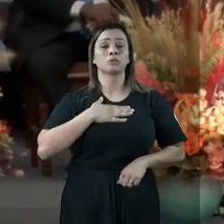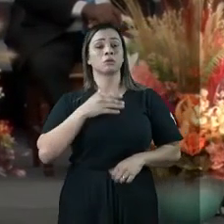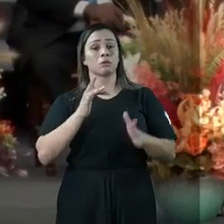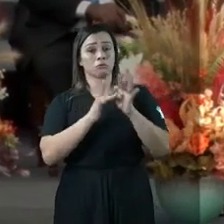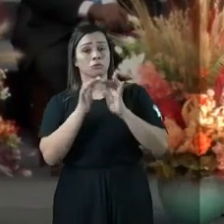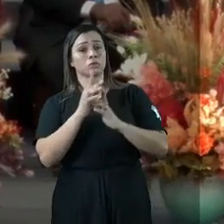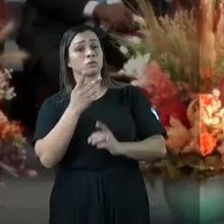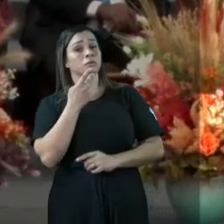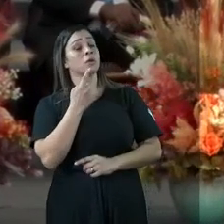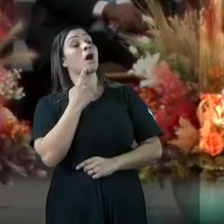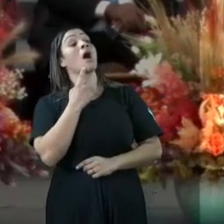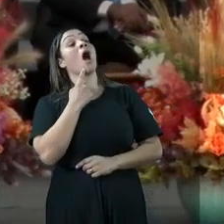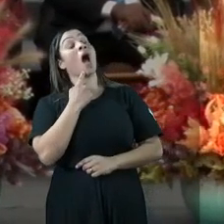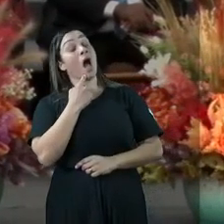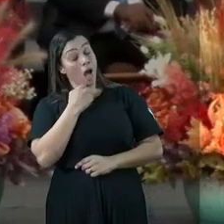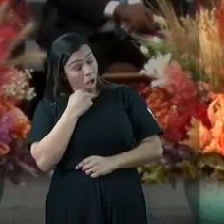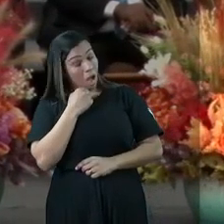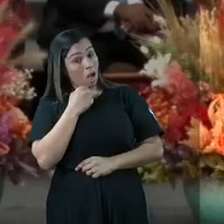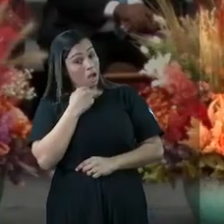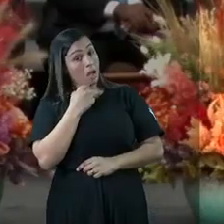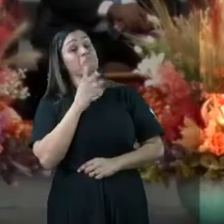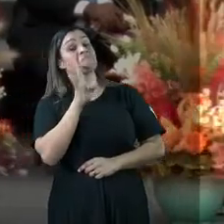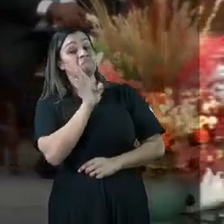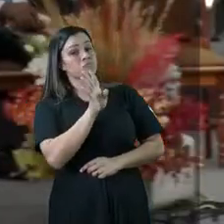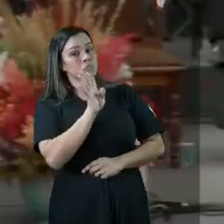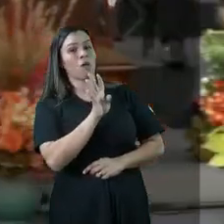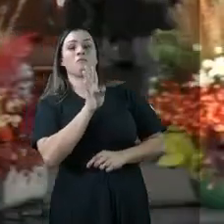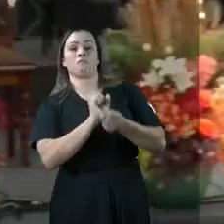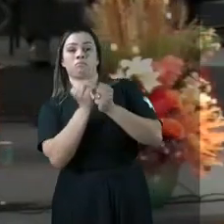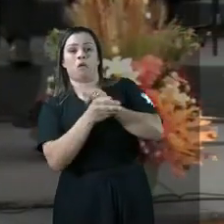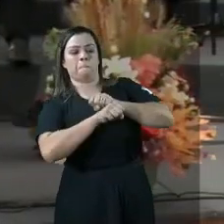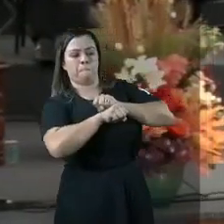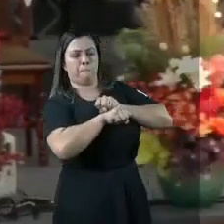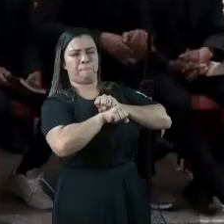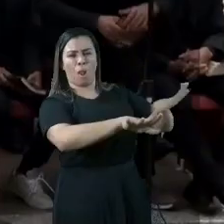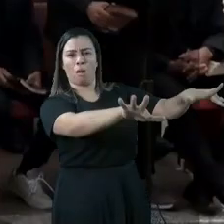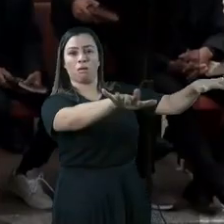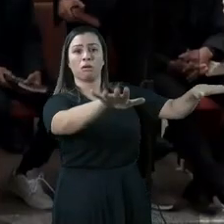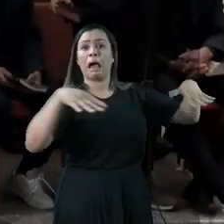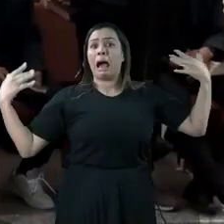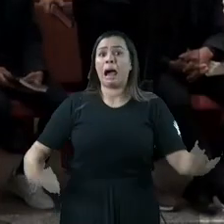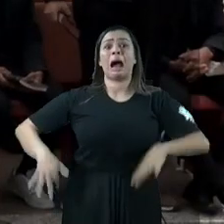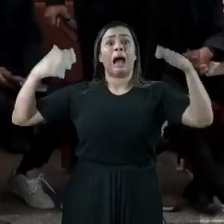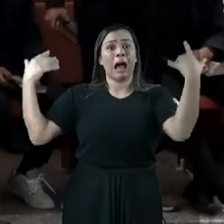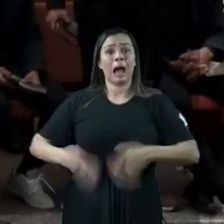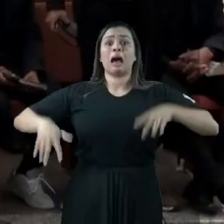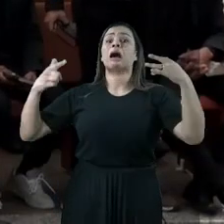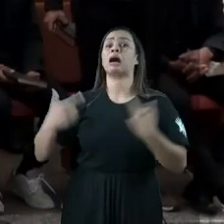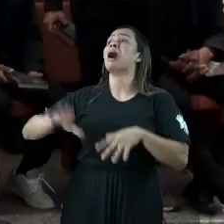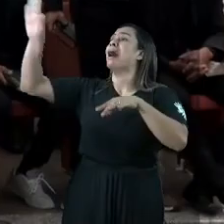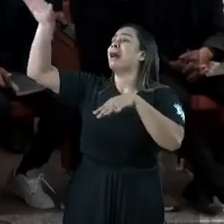vento chamado coronavírus. Aí ele diz: agora eu vou acordar. Agora eu vou chamar o Rei da Glória.